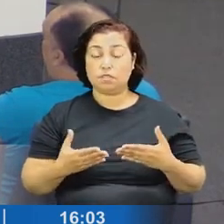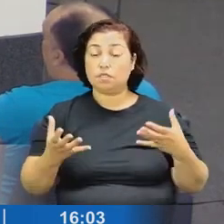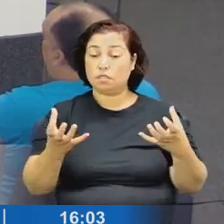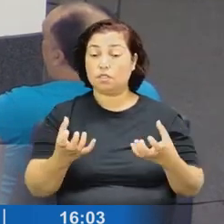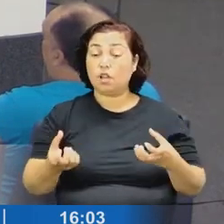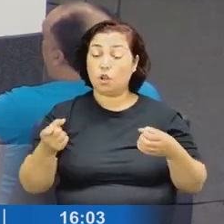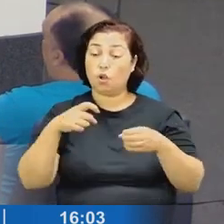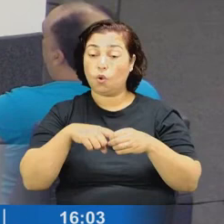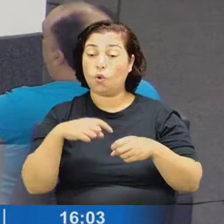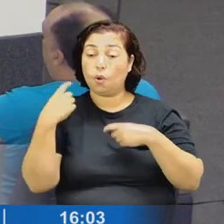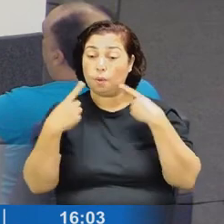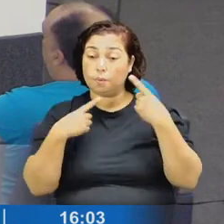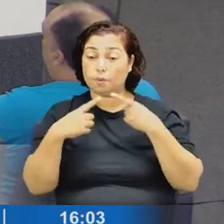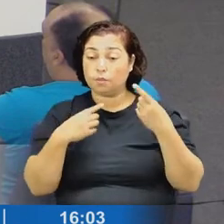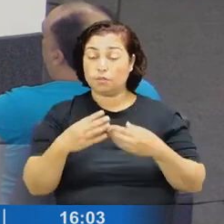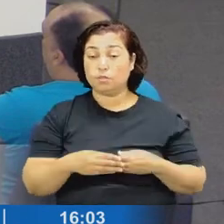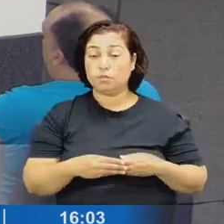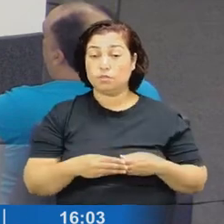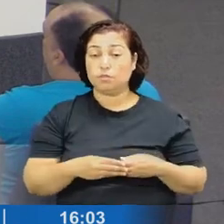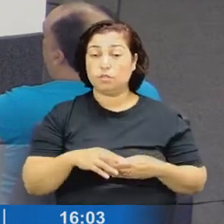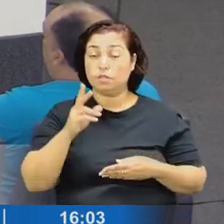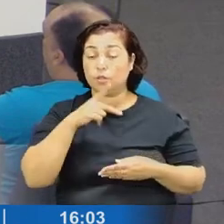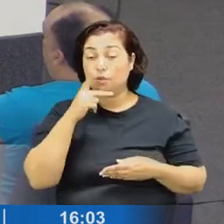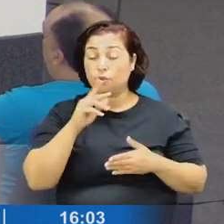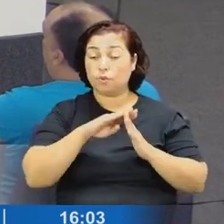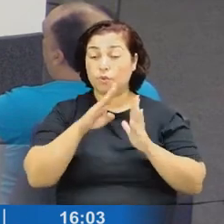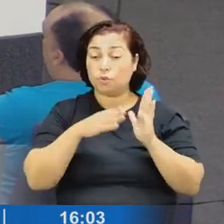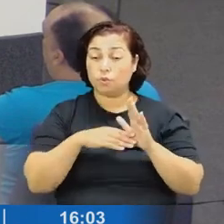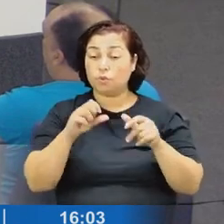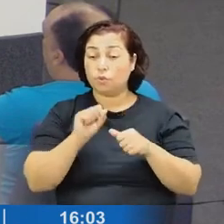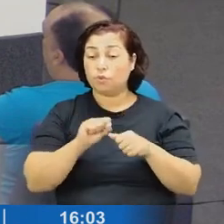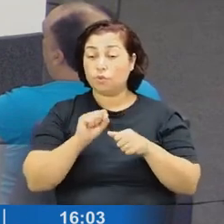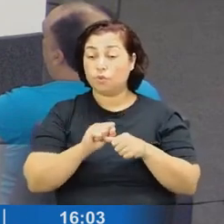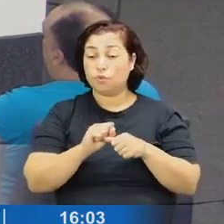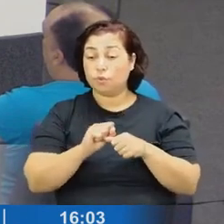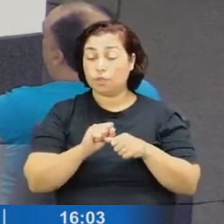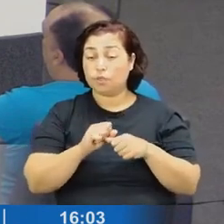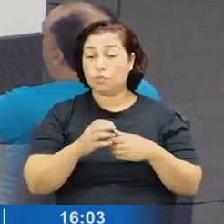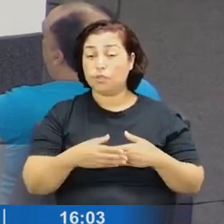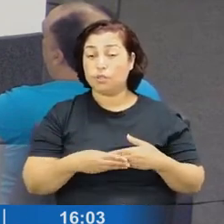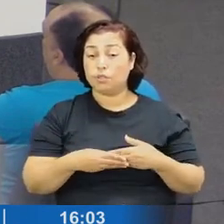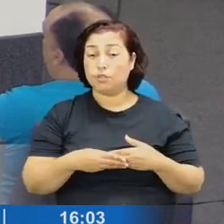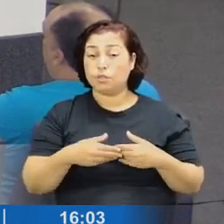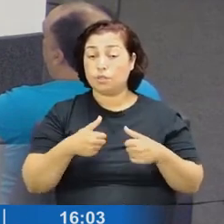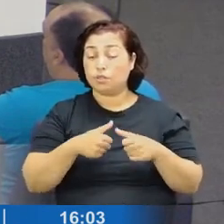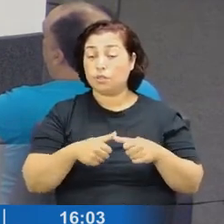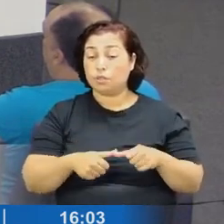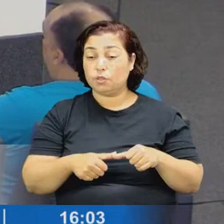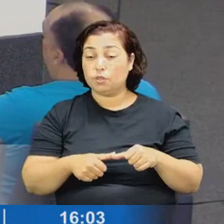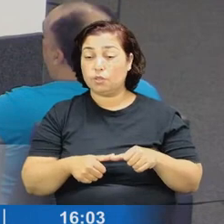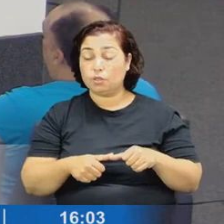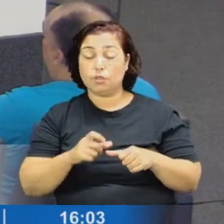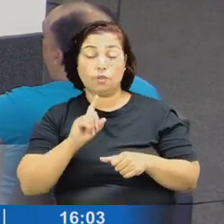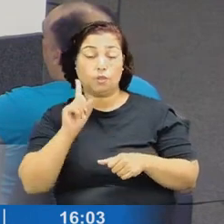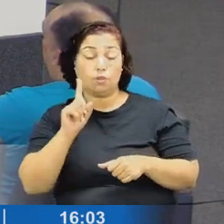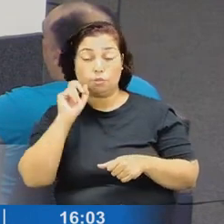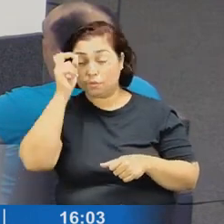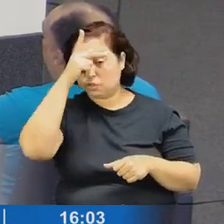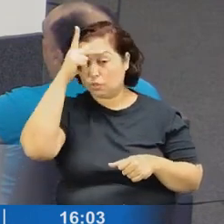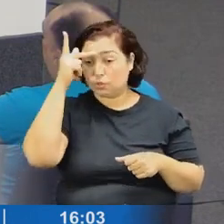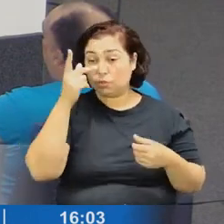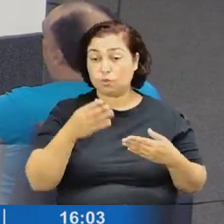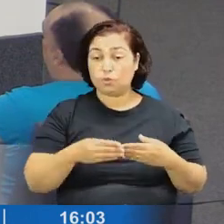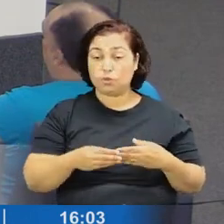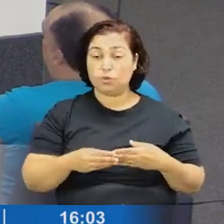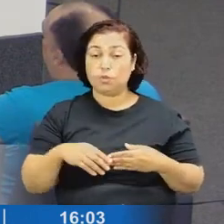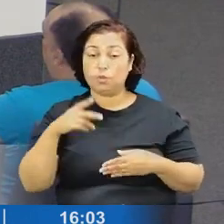dado você acha que ela vai falar para mim meu amigo confessa tudo que você fez você já tá solto não fica com esse papo de que foram fascistas que me pegaram